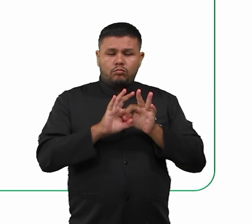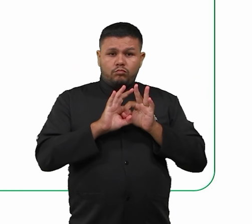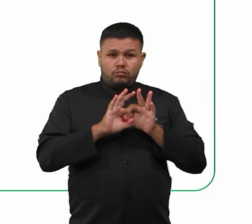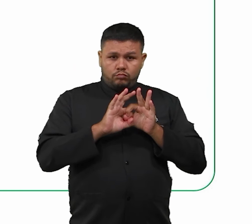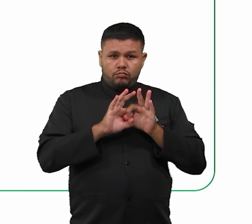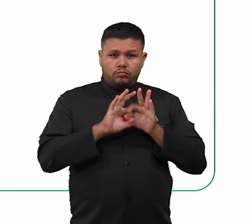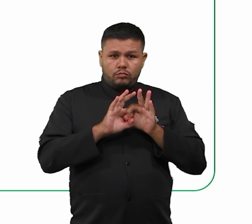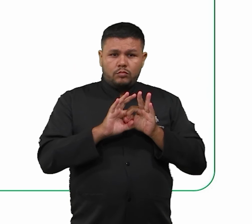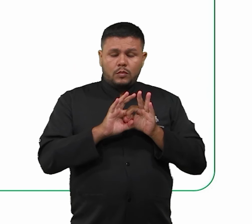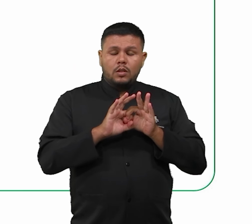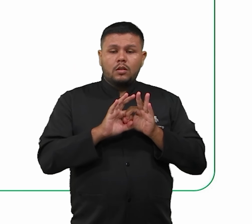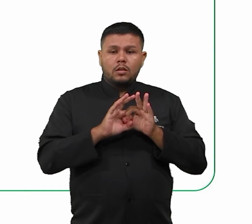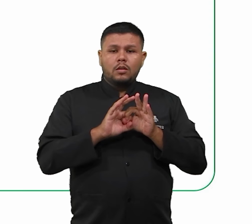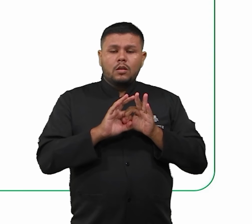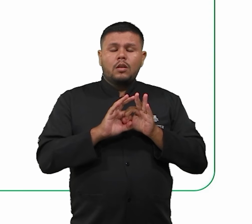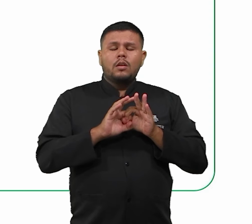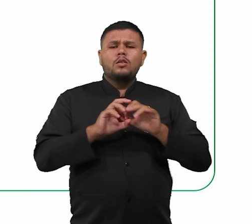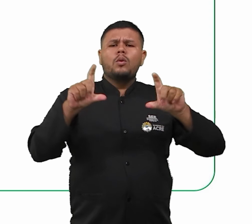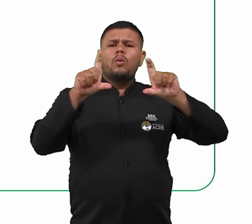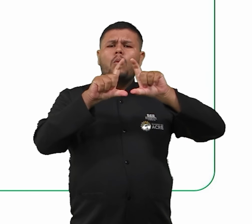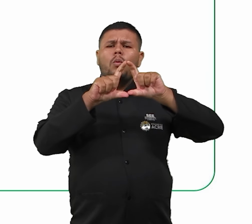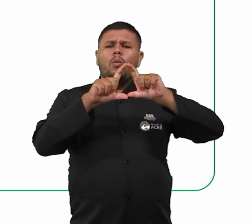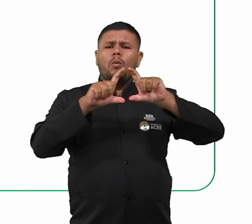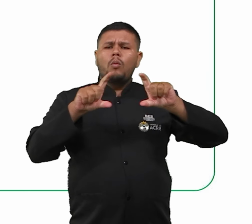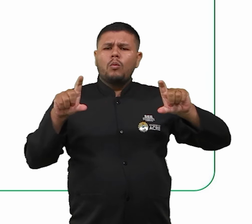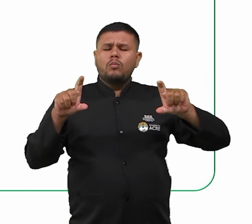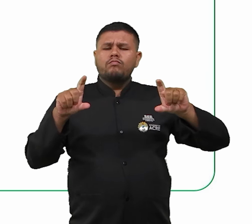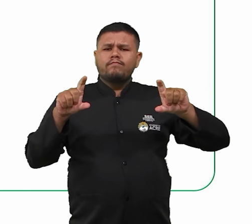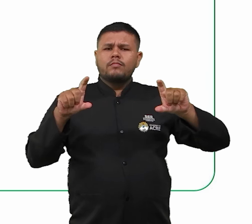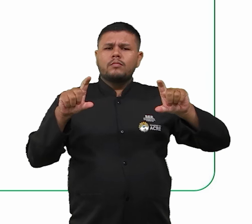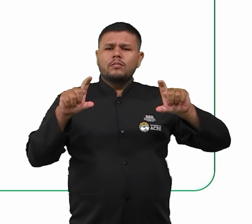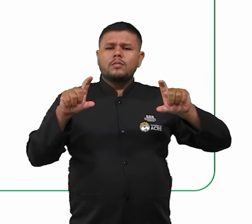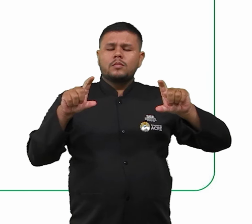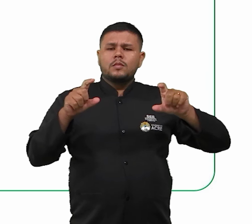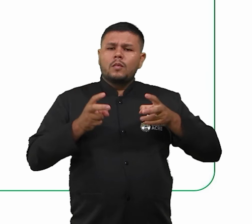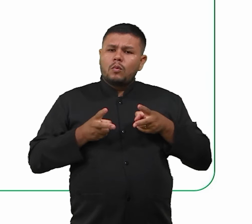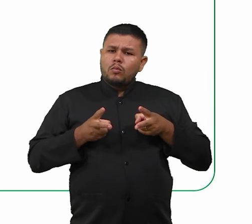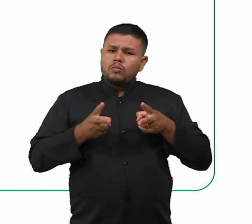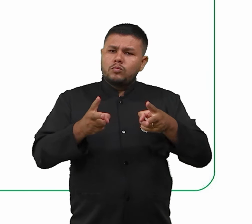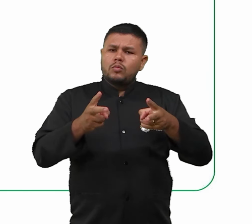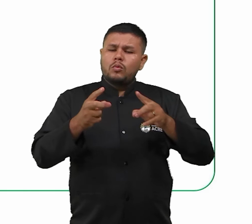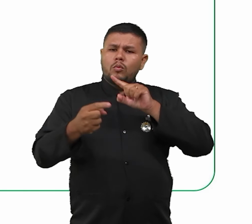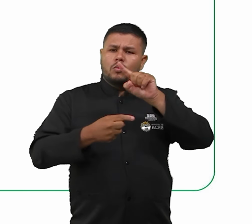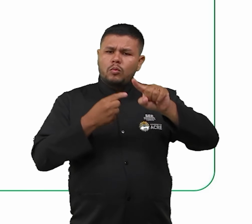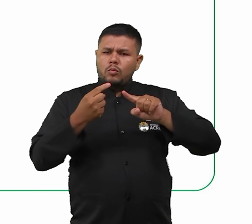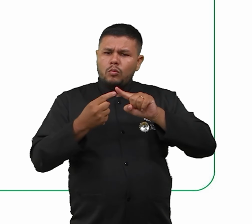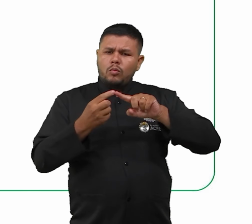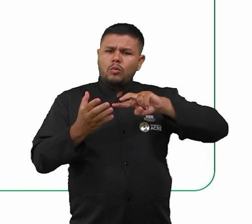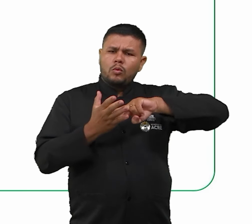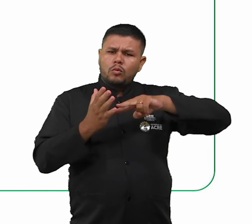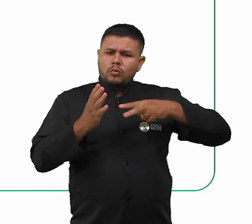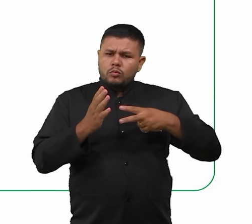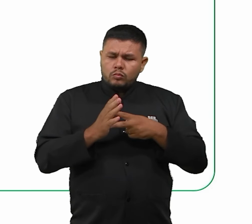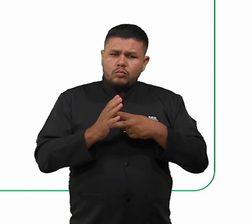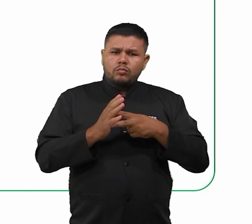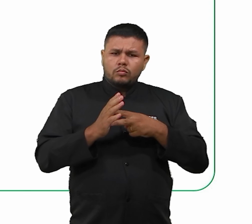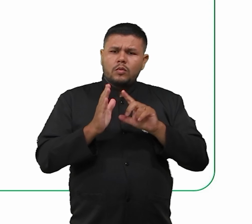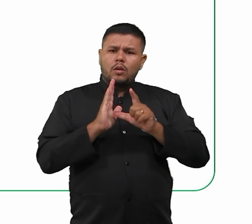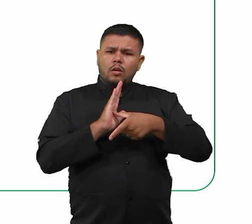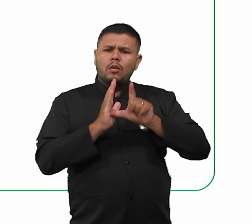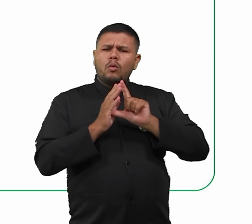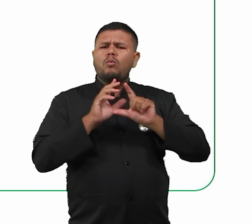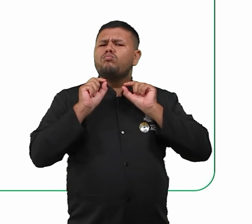conjunção. E essa oração, ela completa o sentido da oração anterior, agindo como sujeito quando eu pergunto o que